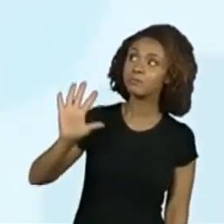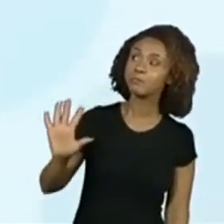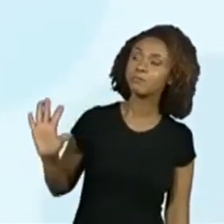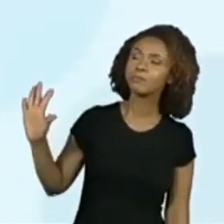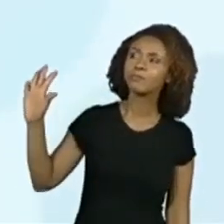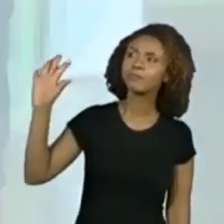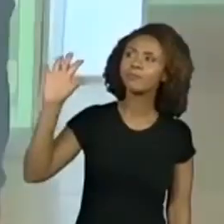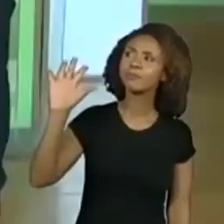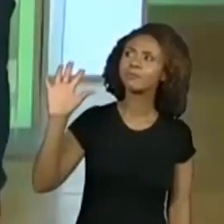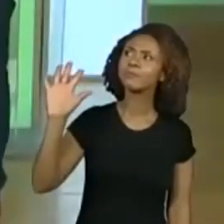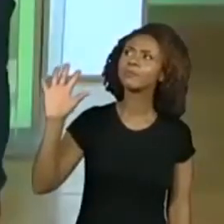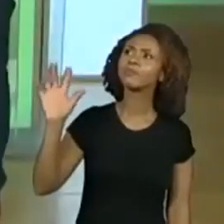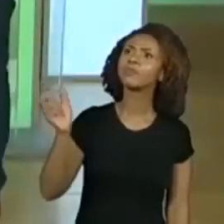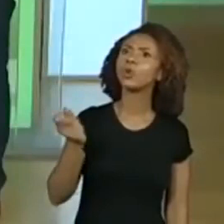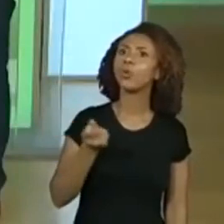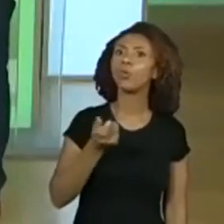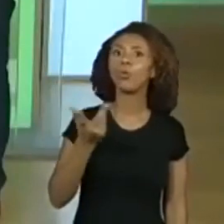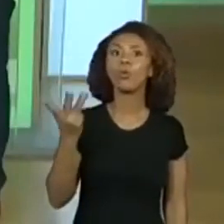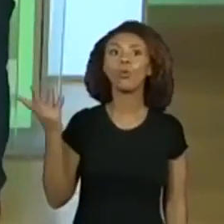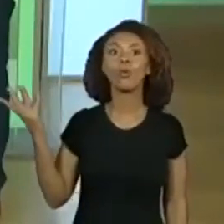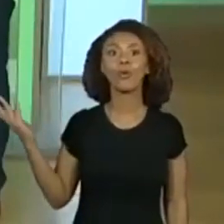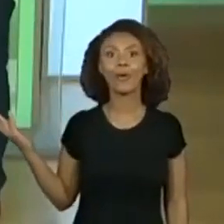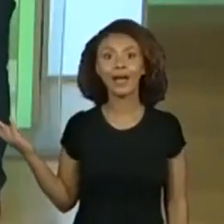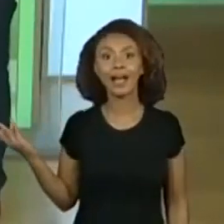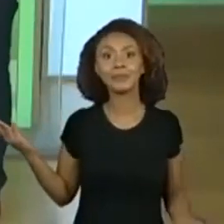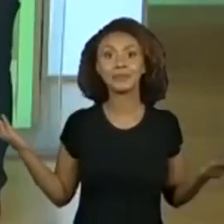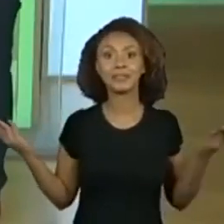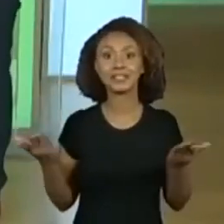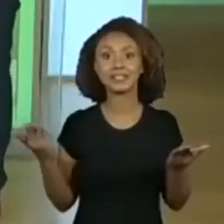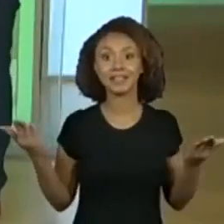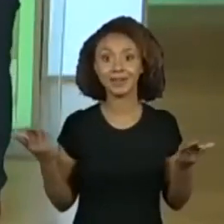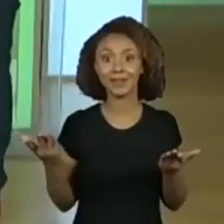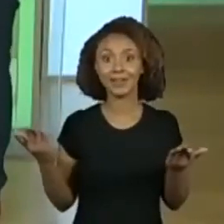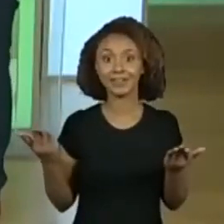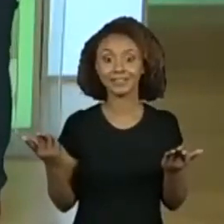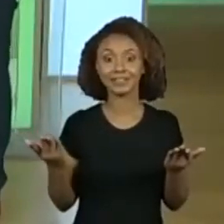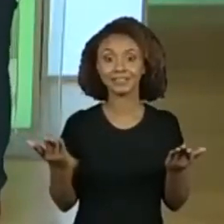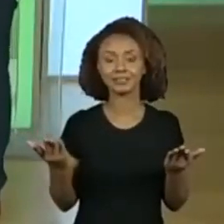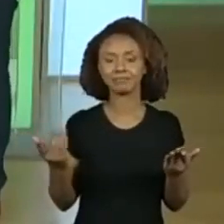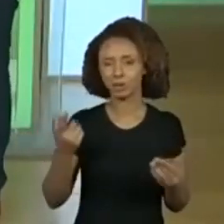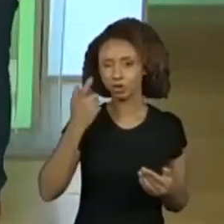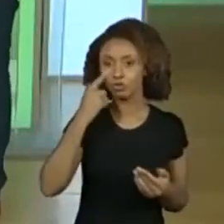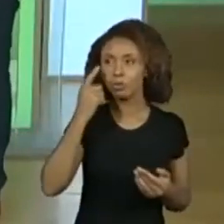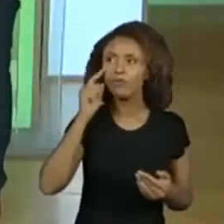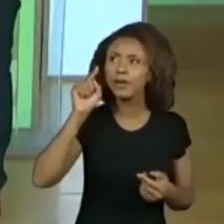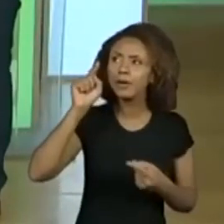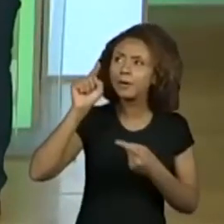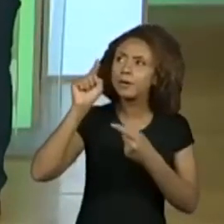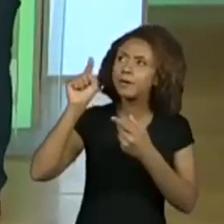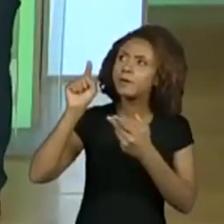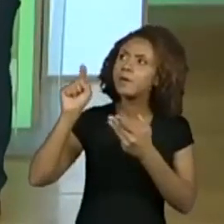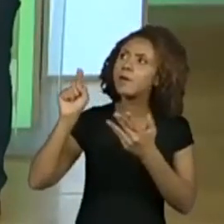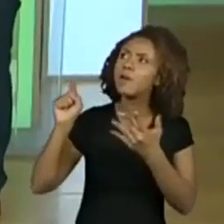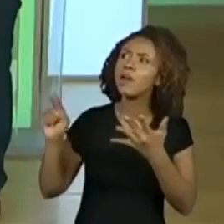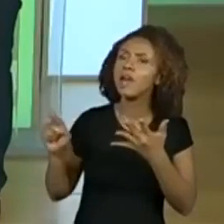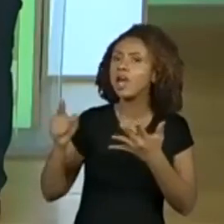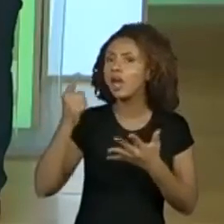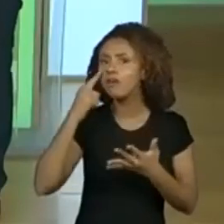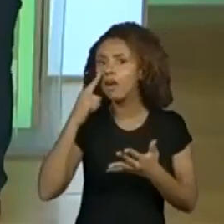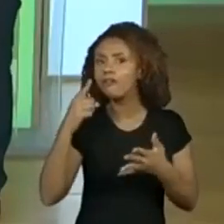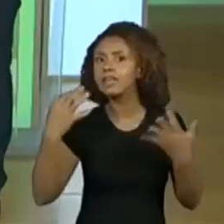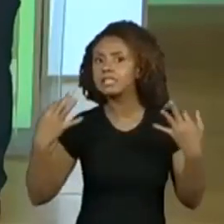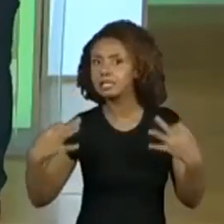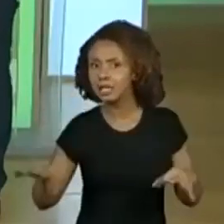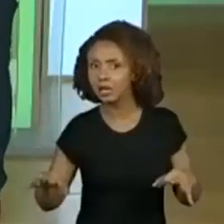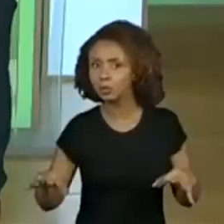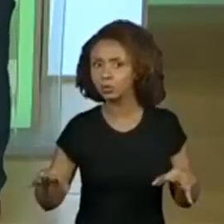a quantidade de carrinhos que o Mateus tem Agora vamos contar e conferir se está correto conforme o